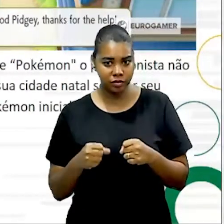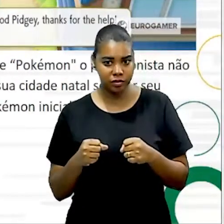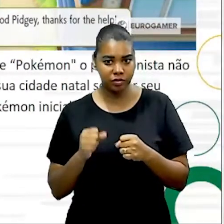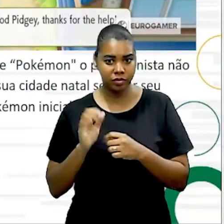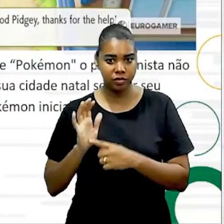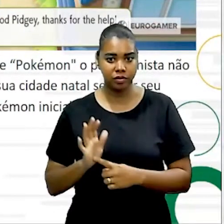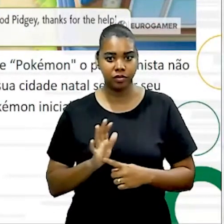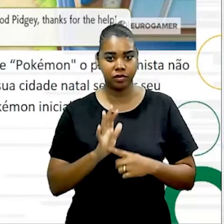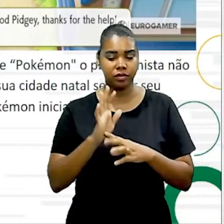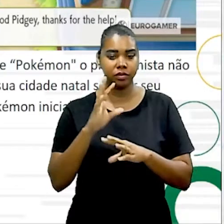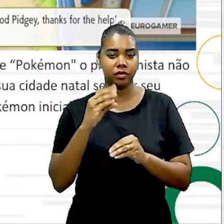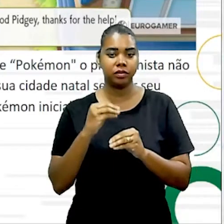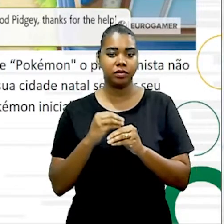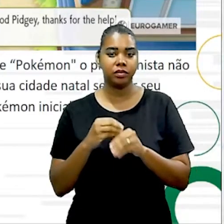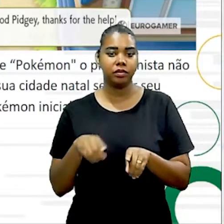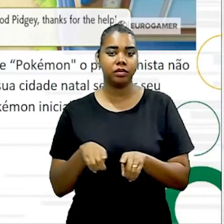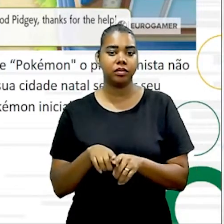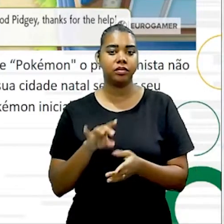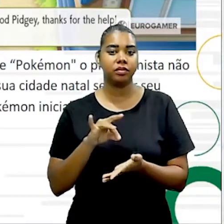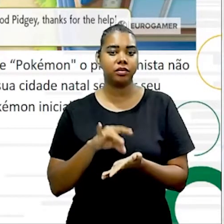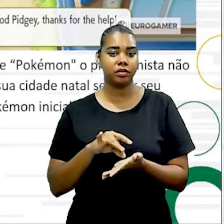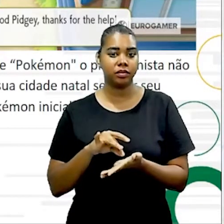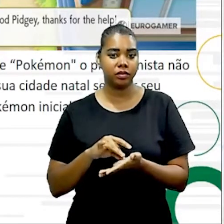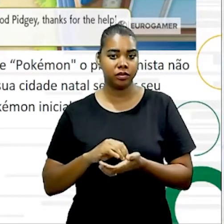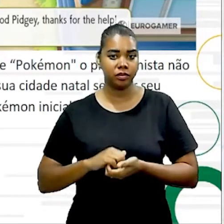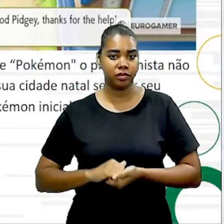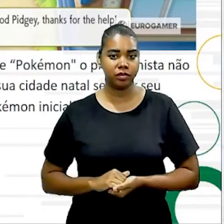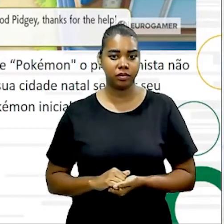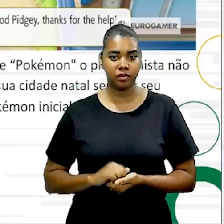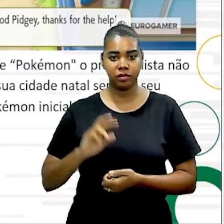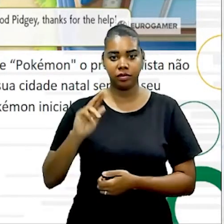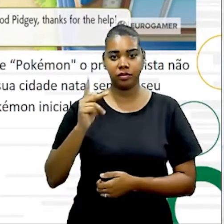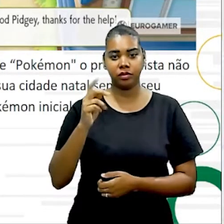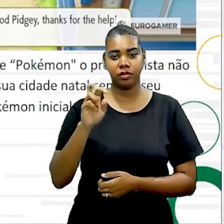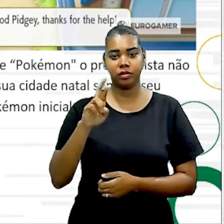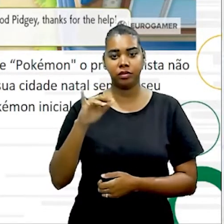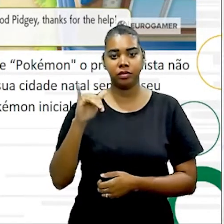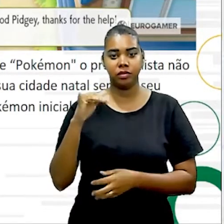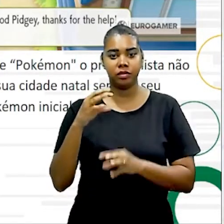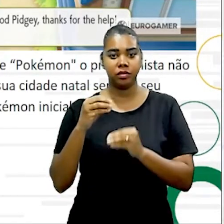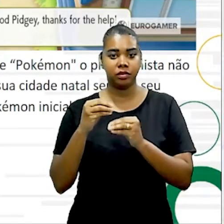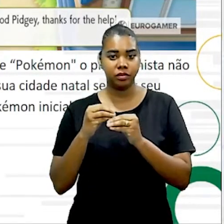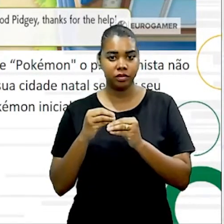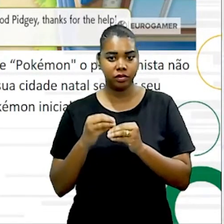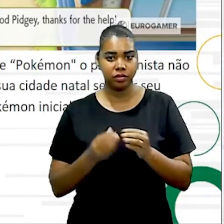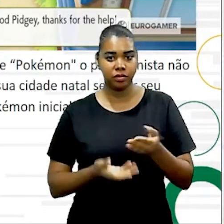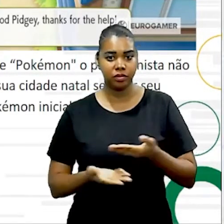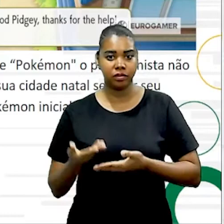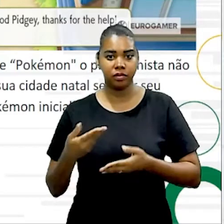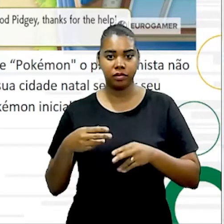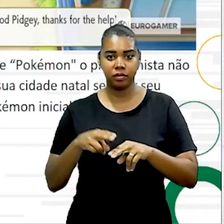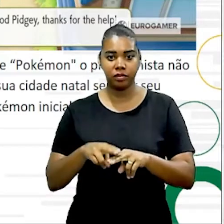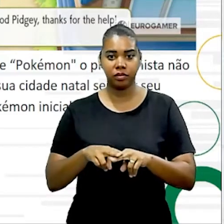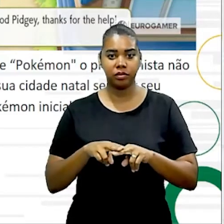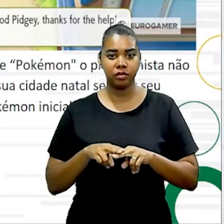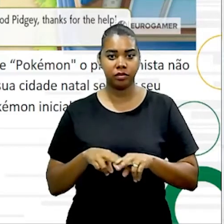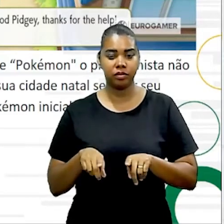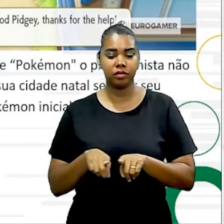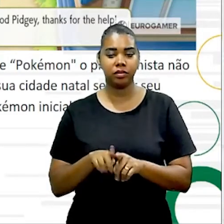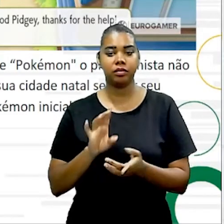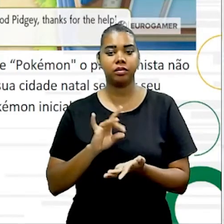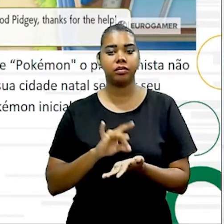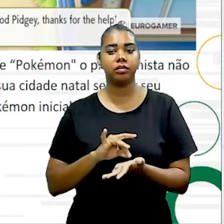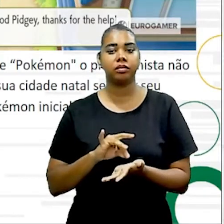recusar o chamado. O ato do herói de se recusar a atender o chamado, porém, essa recusa